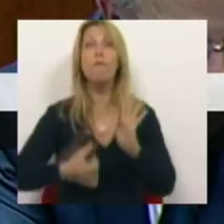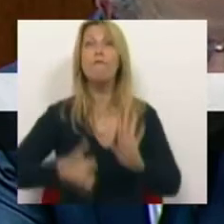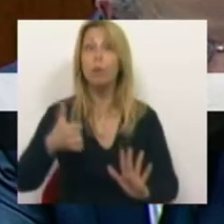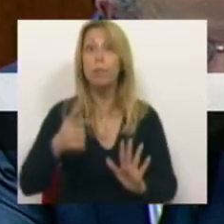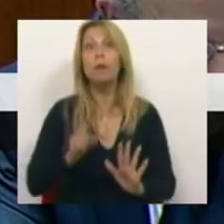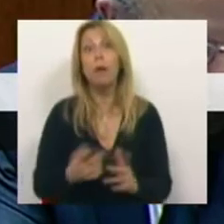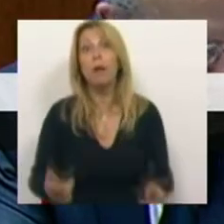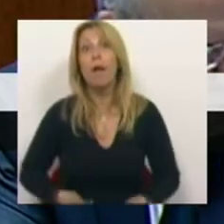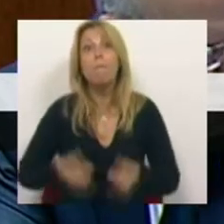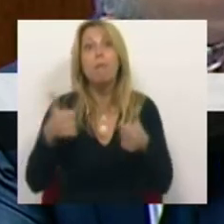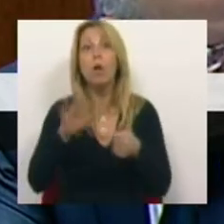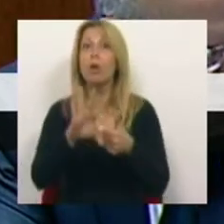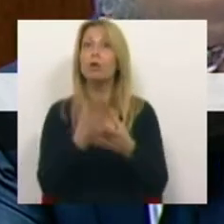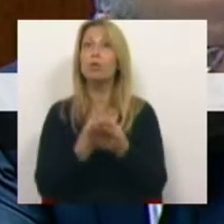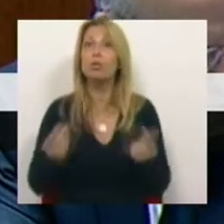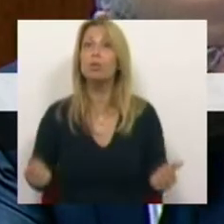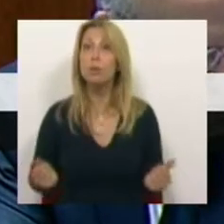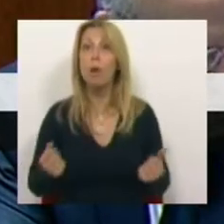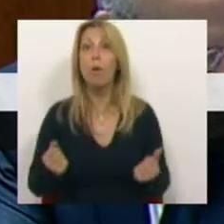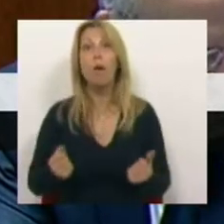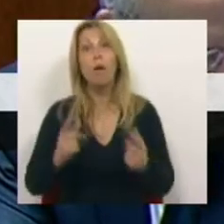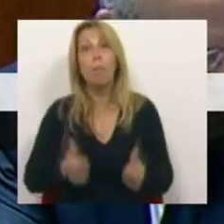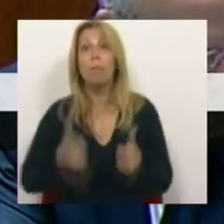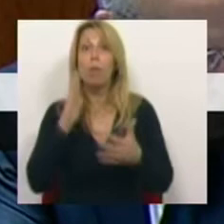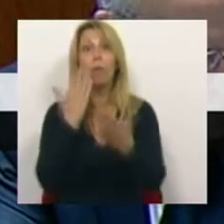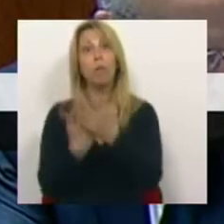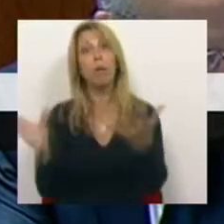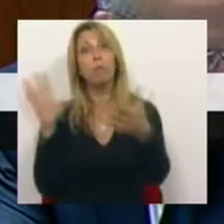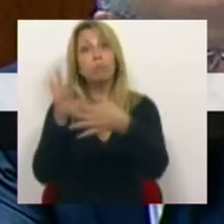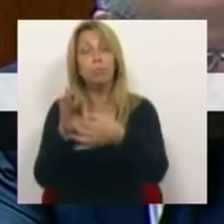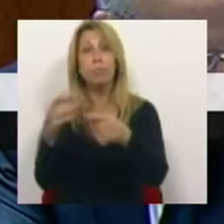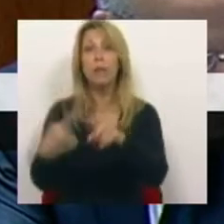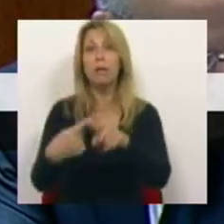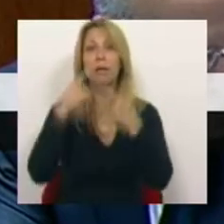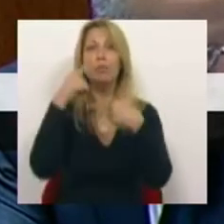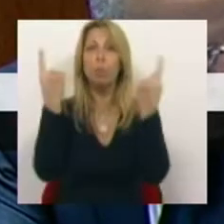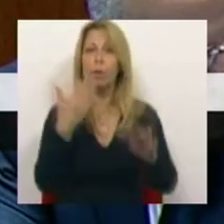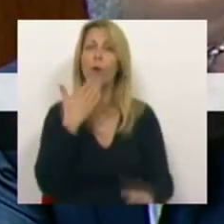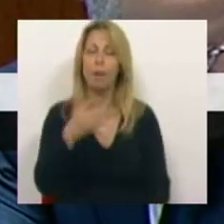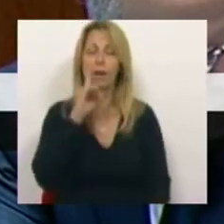aquela que for a melhor solução obrigado, para melhor servir o interesse público. Muito obrigado, Sr. Deputado.